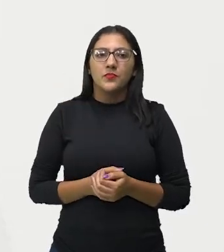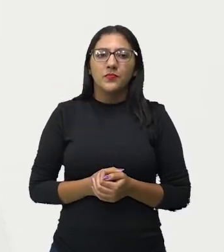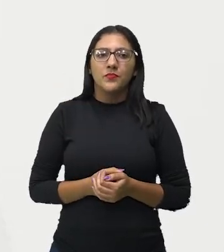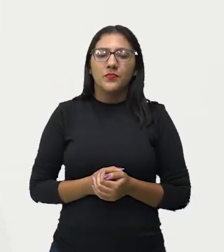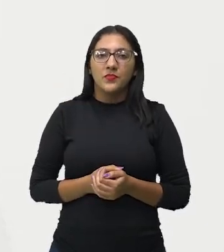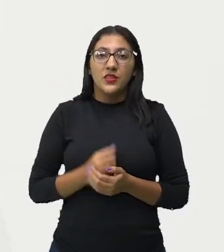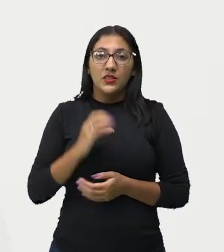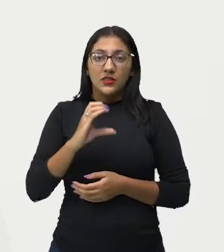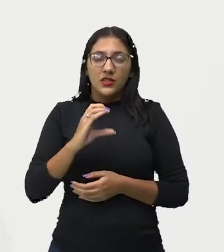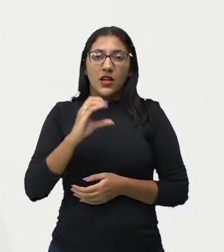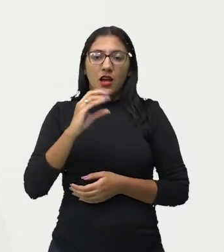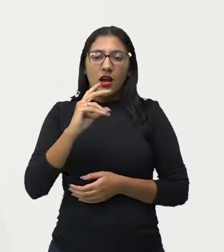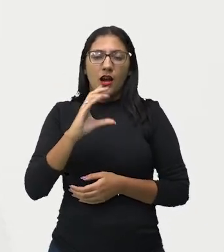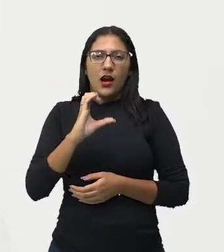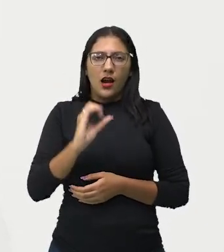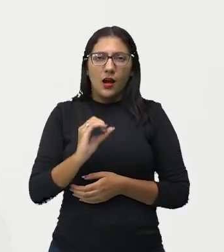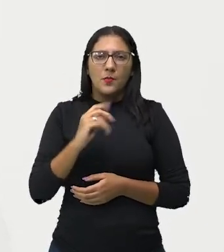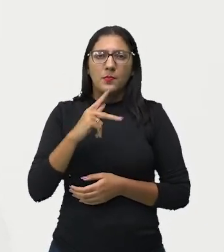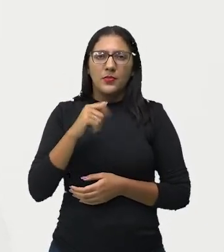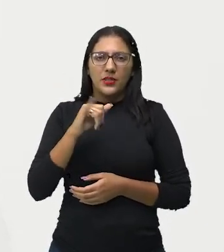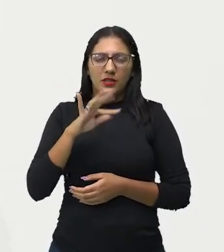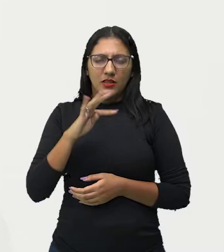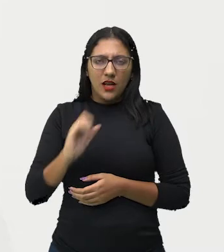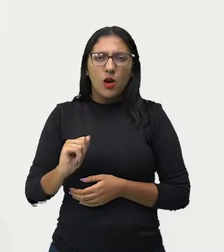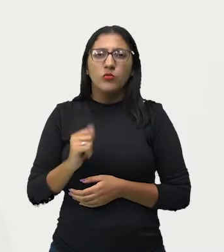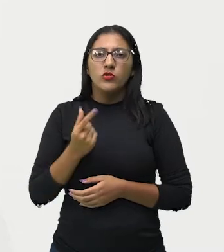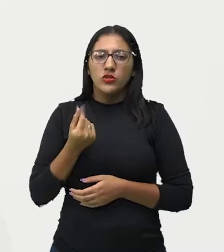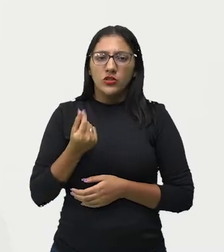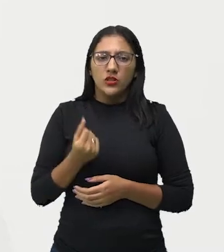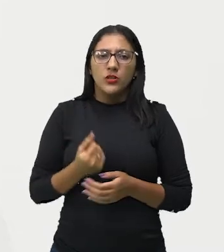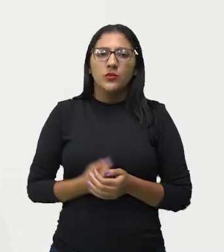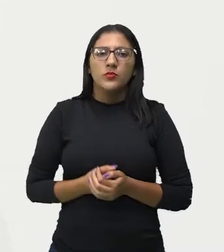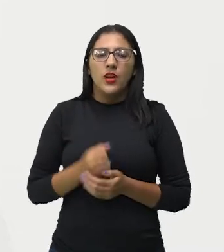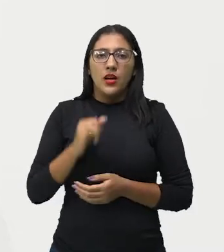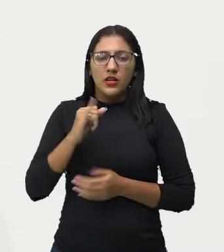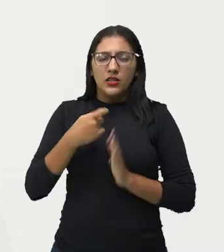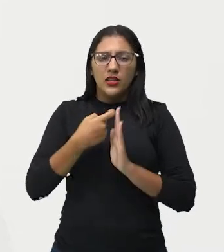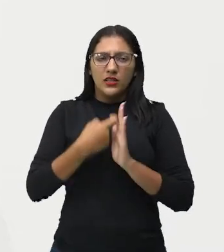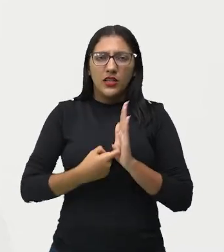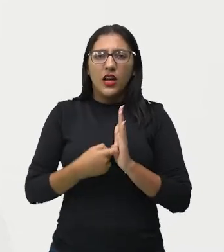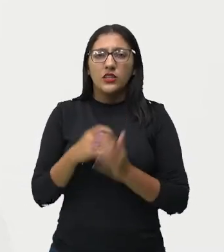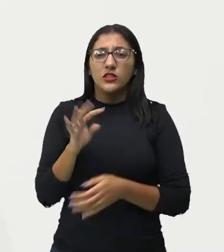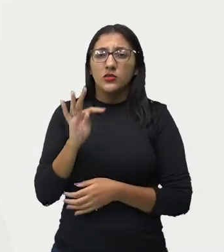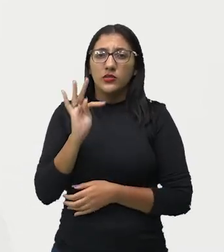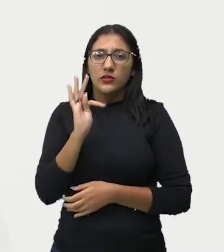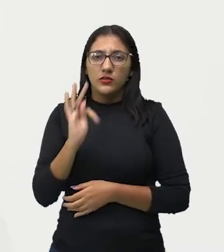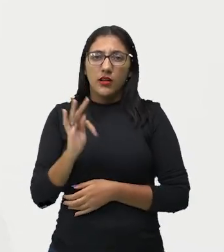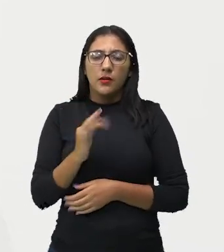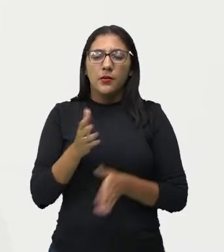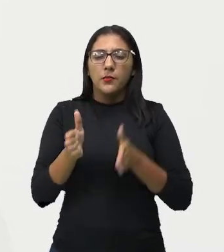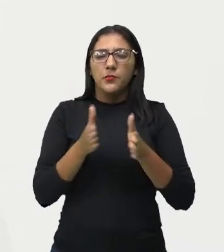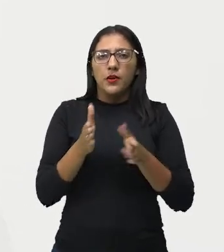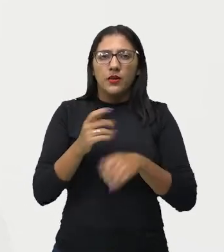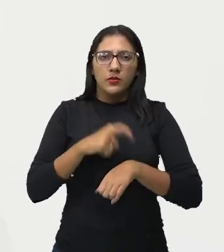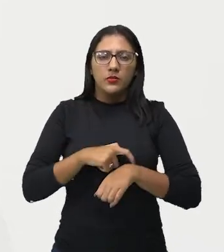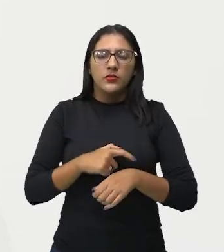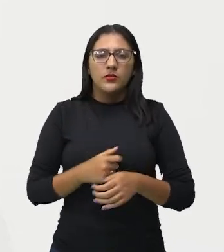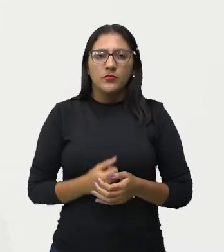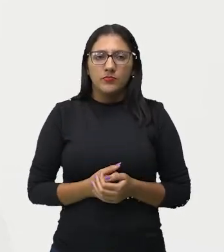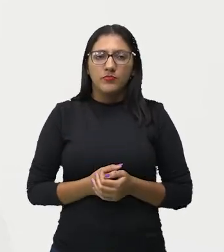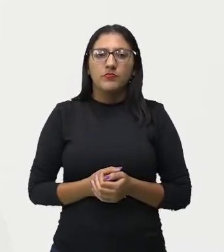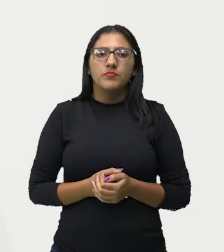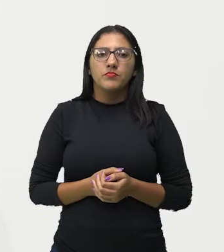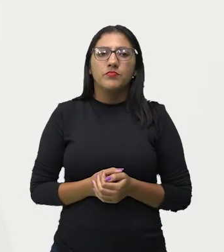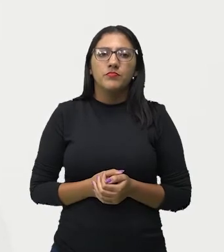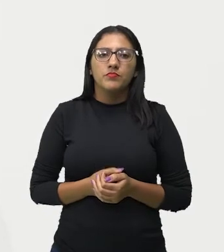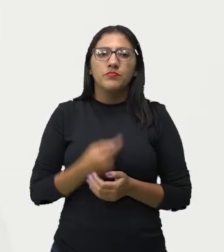C capital, I taxa e T o tempo, tá legal? Vejamos aqui na